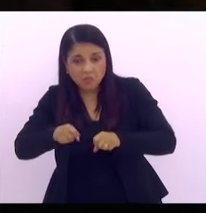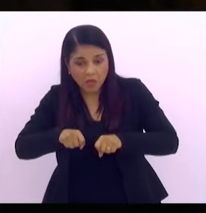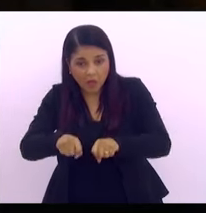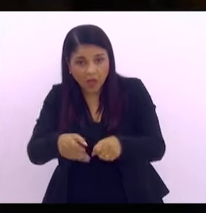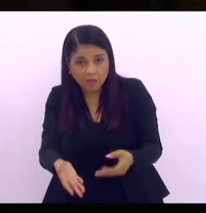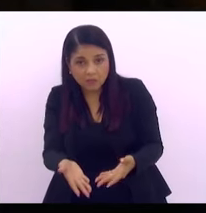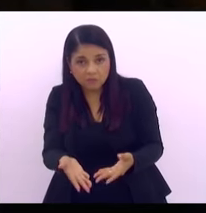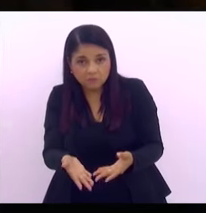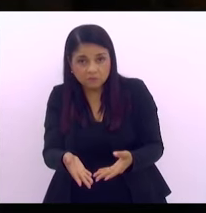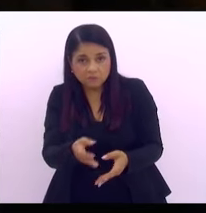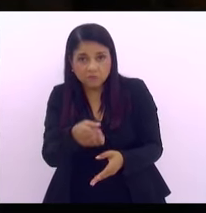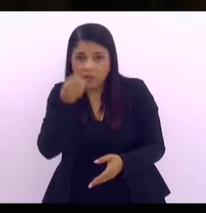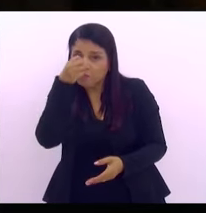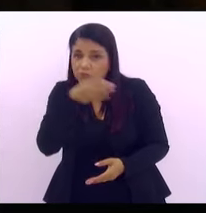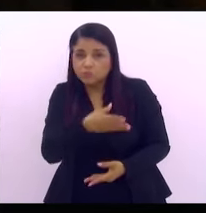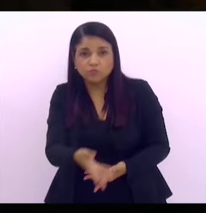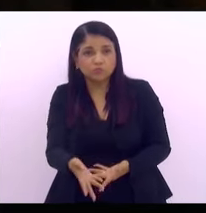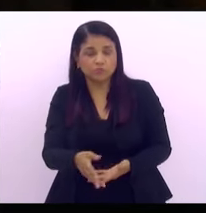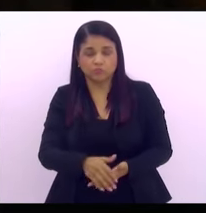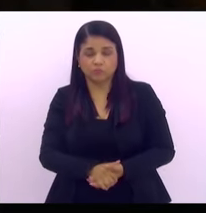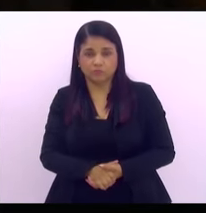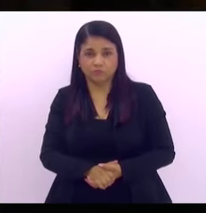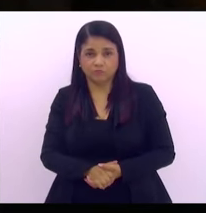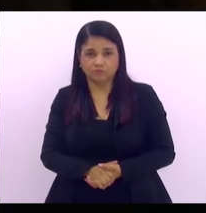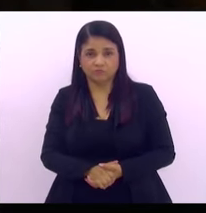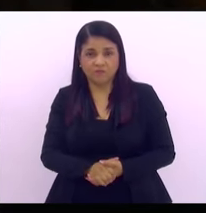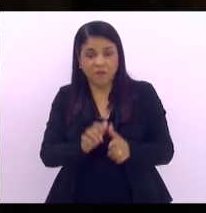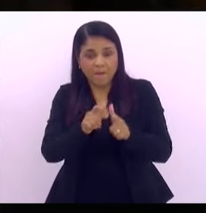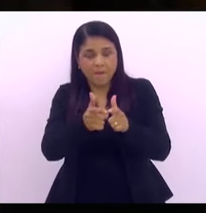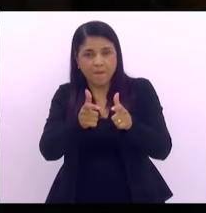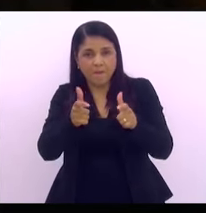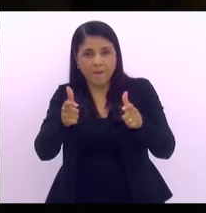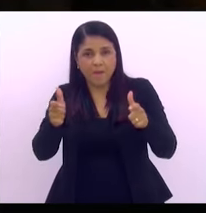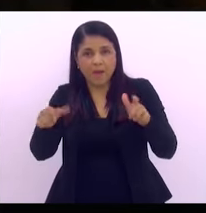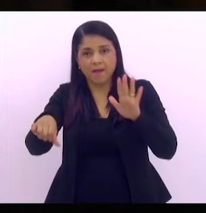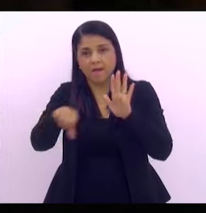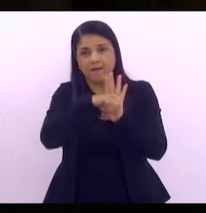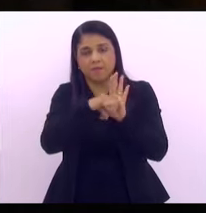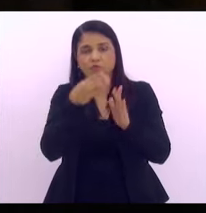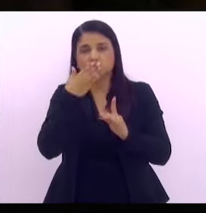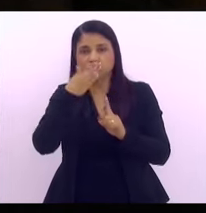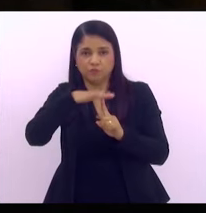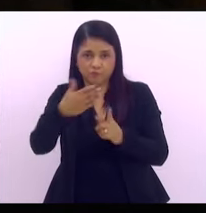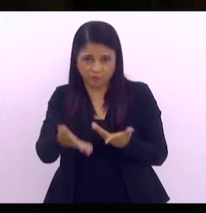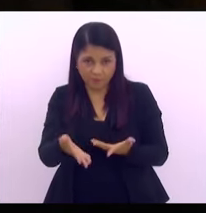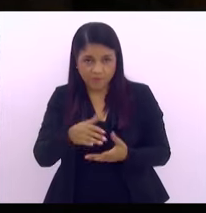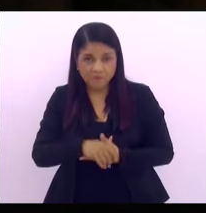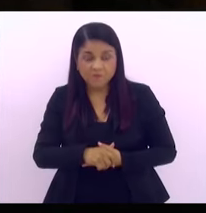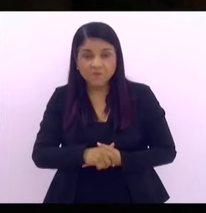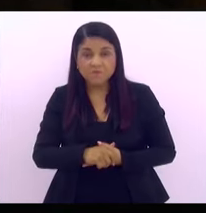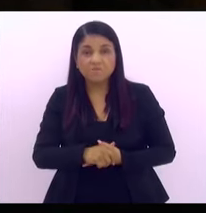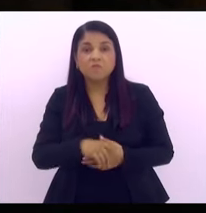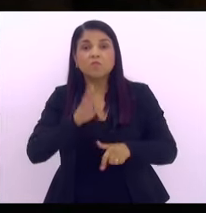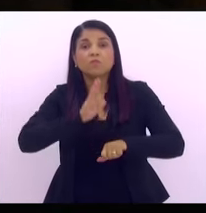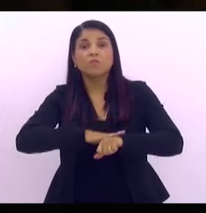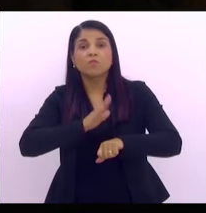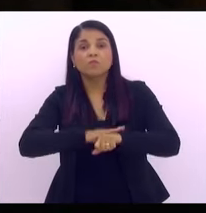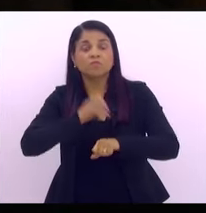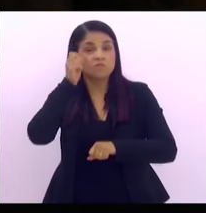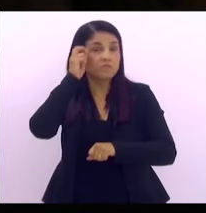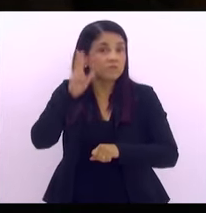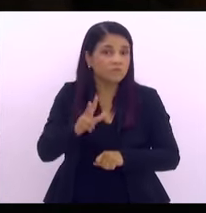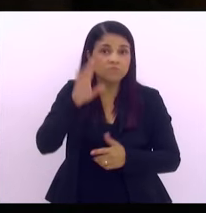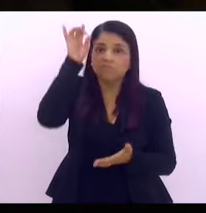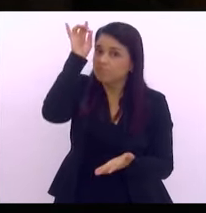Entendeu? Então, isso vai se proliferando. E é hora de se ter um despertar